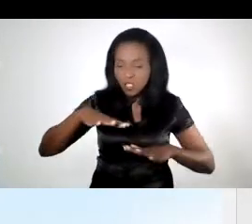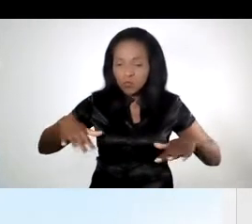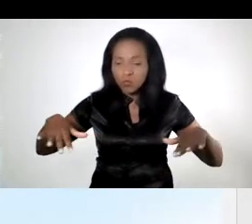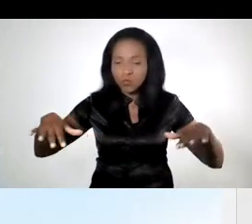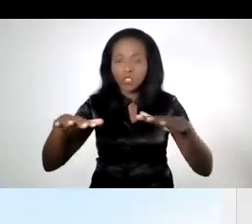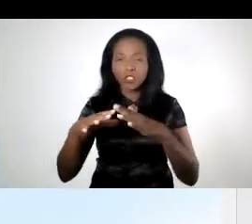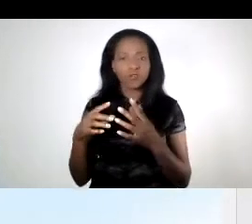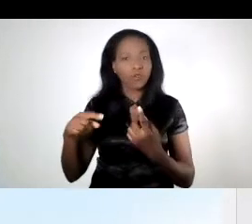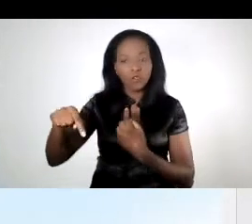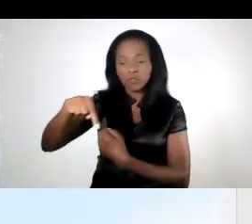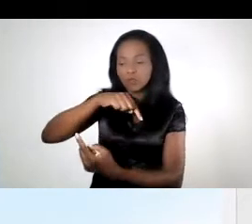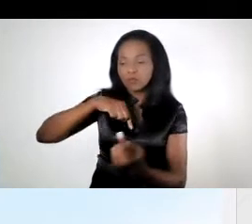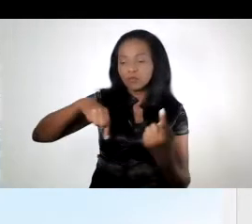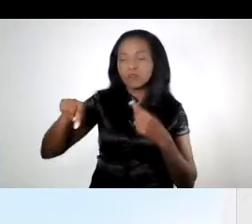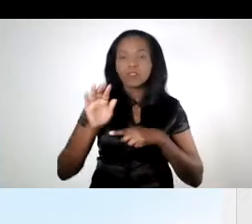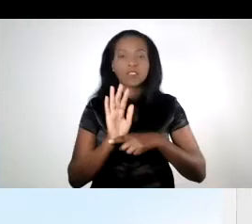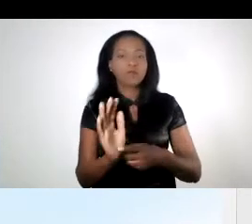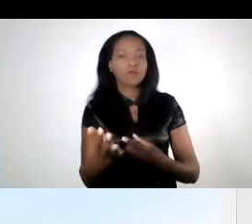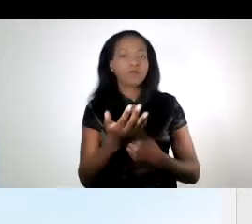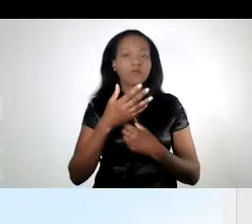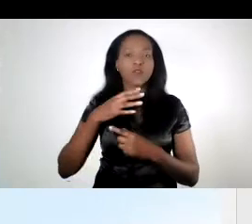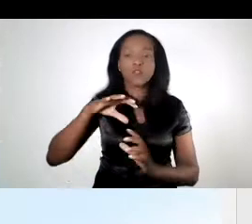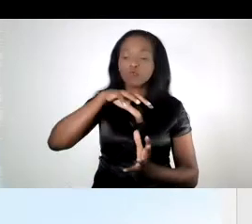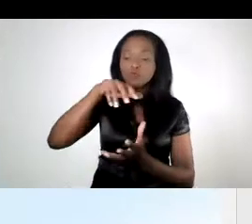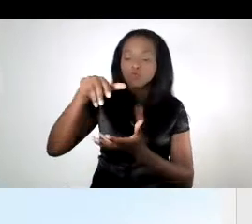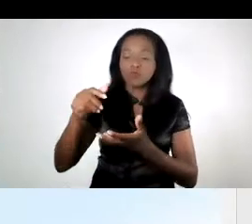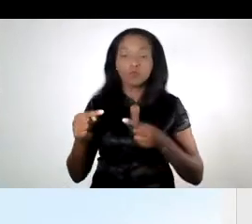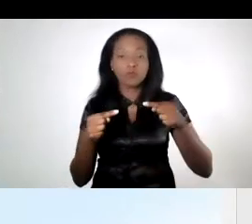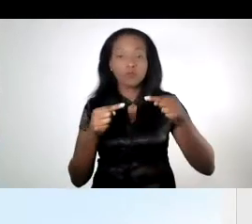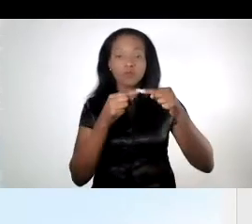gente. Bicho, planeta, o território é vida.